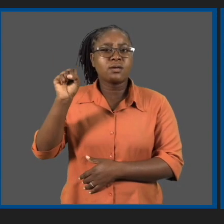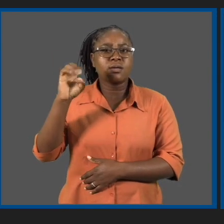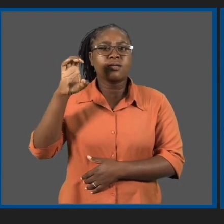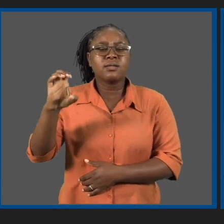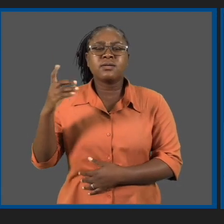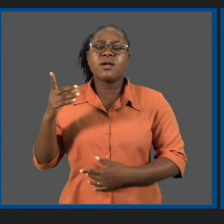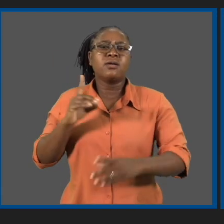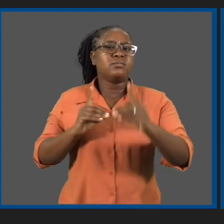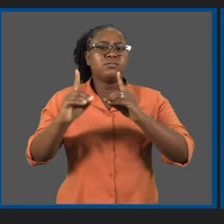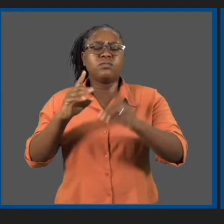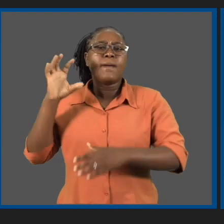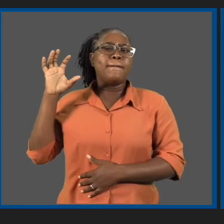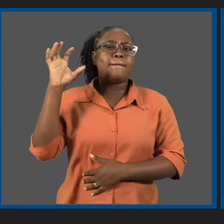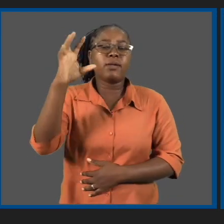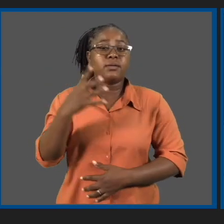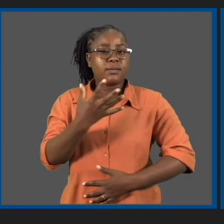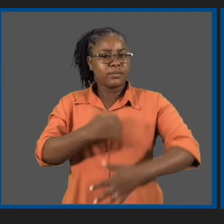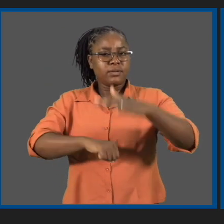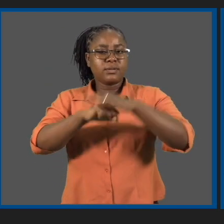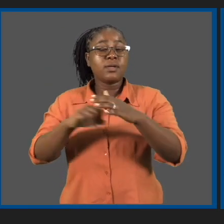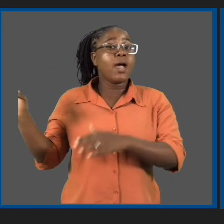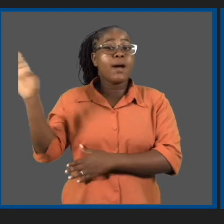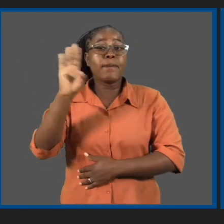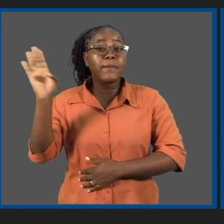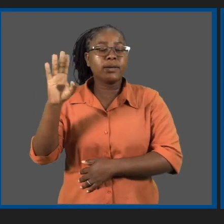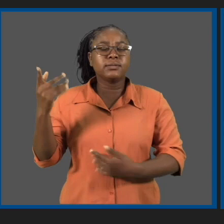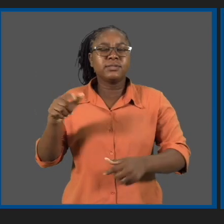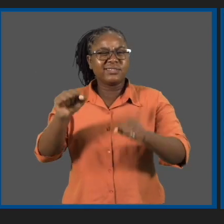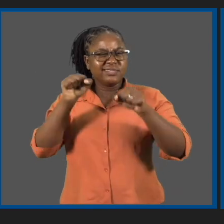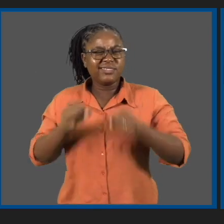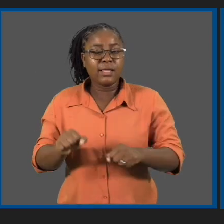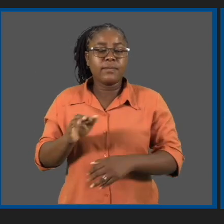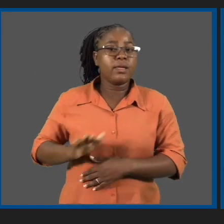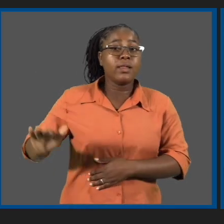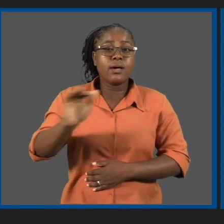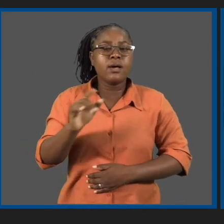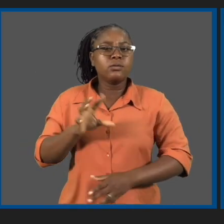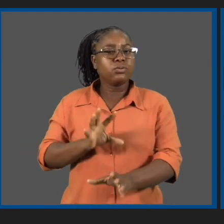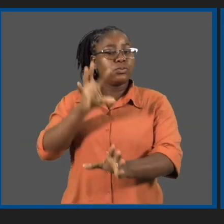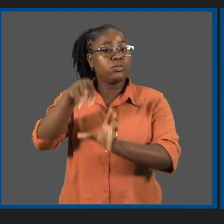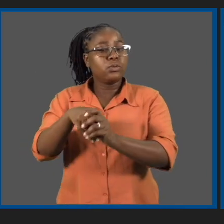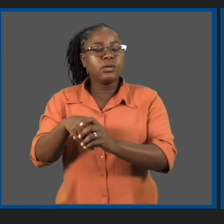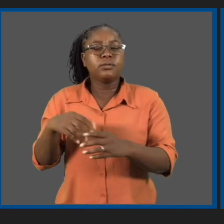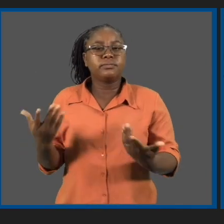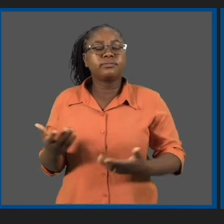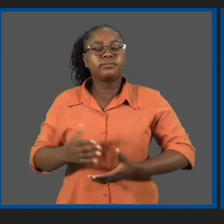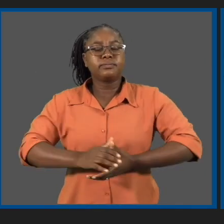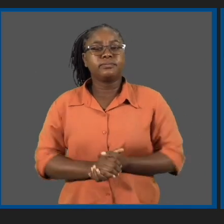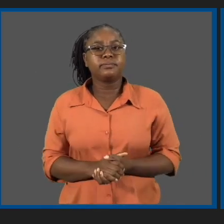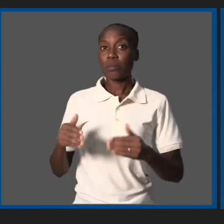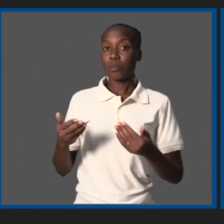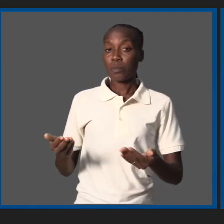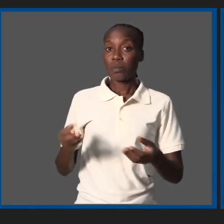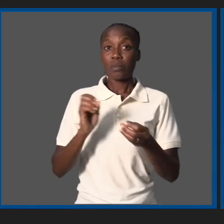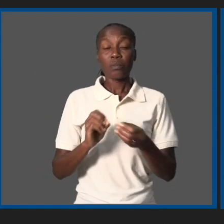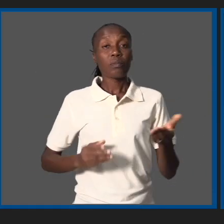José de Quissone, diretor provincial da Ação Social de Sofala, esta ação concorre para garantir uma sociedade inclusiva.